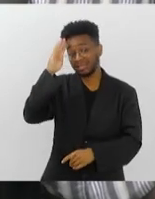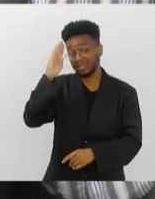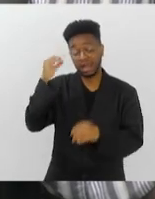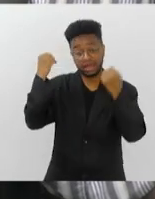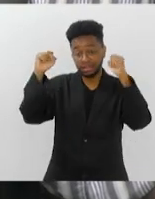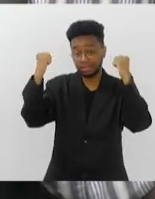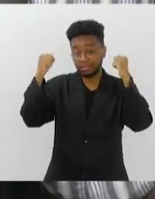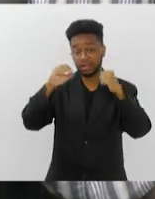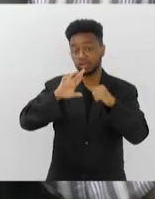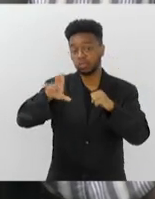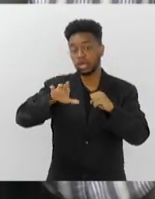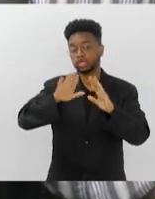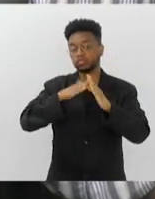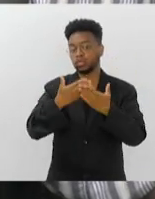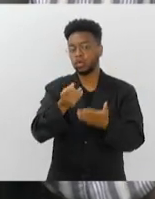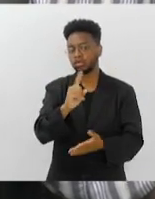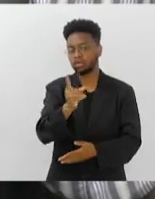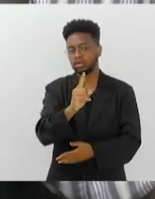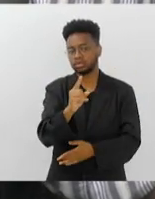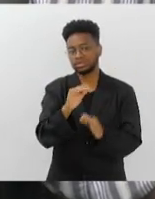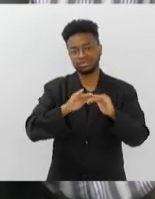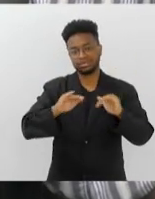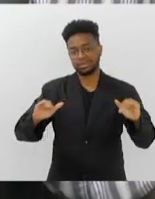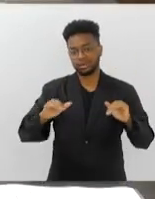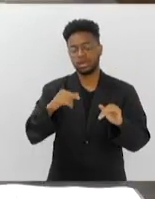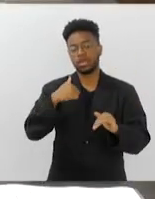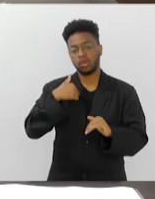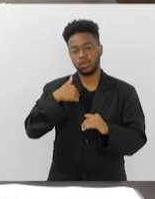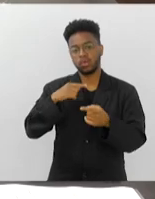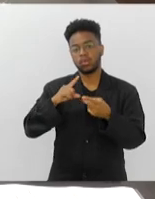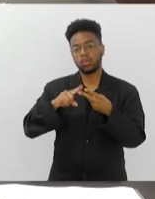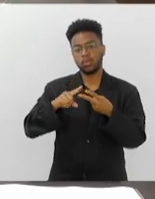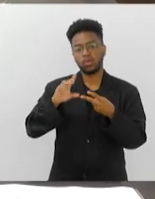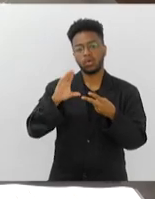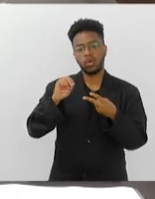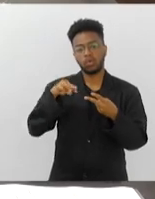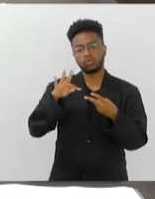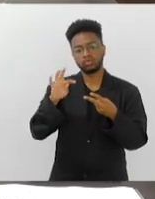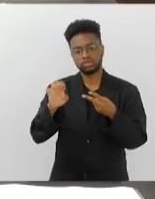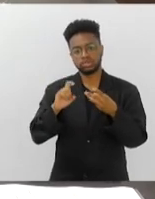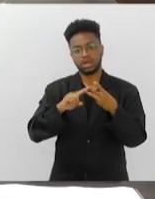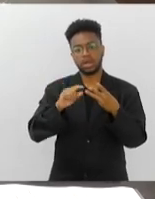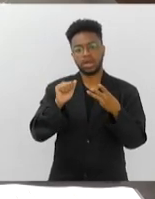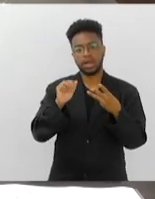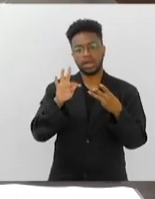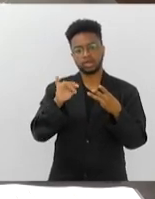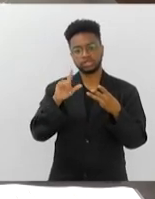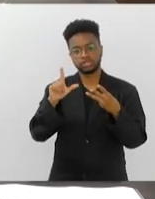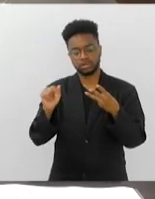escolas. Ah, tá. Era eu, Conte, Atila Nunes. Verdade.